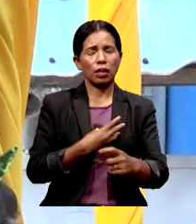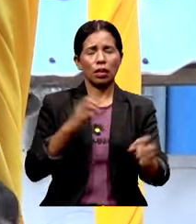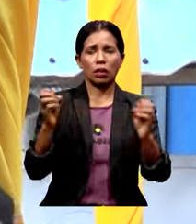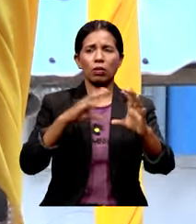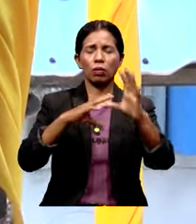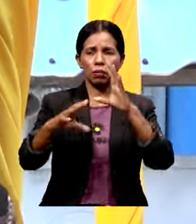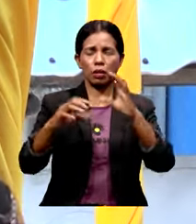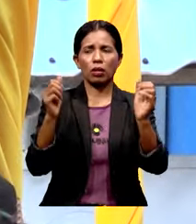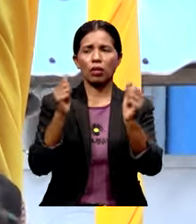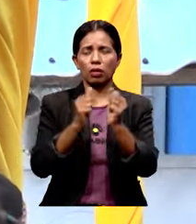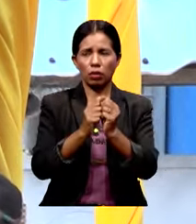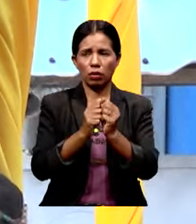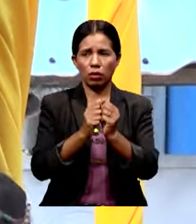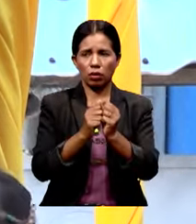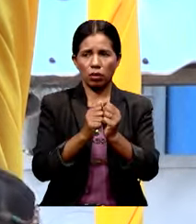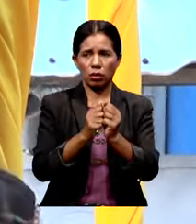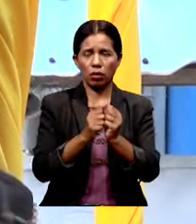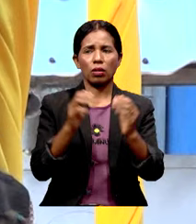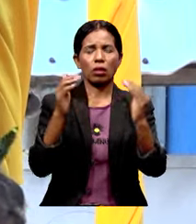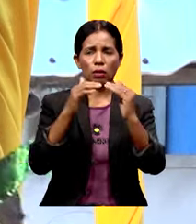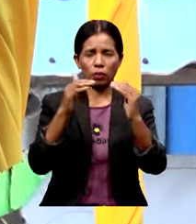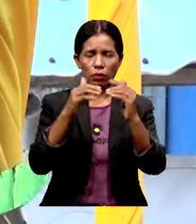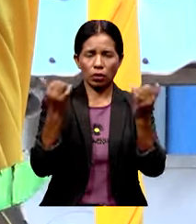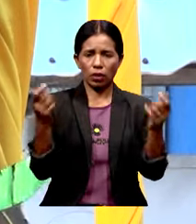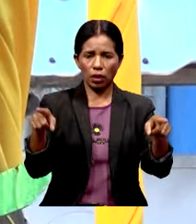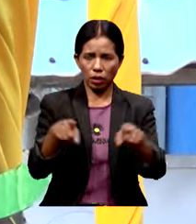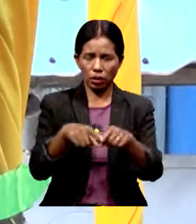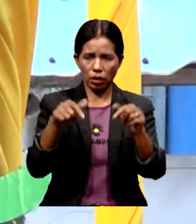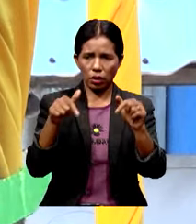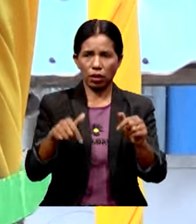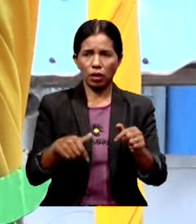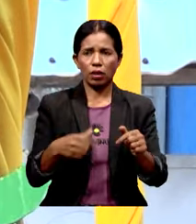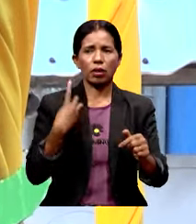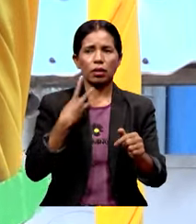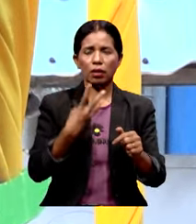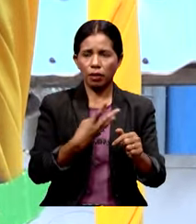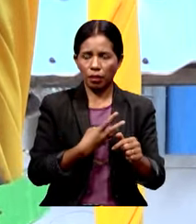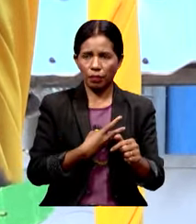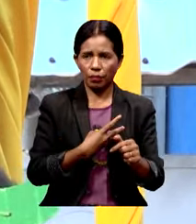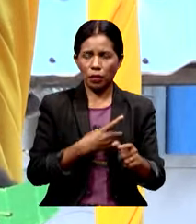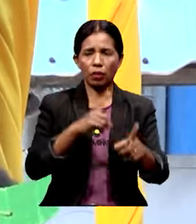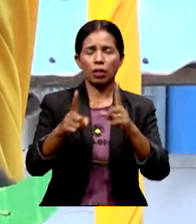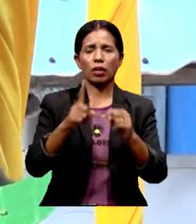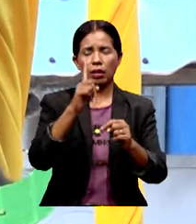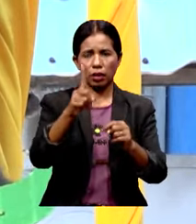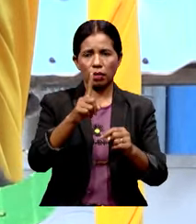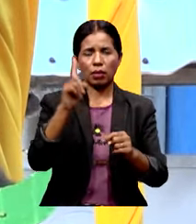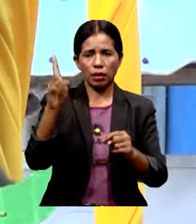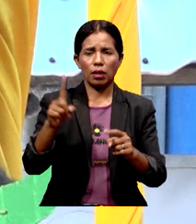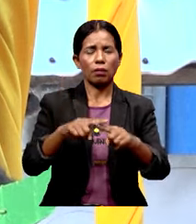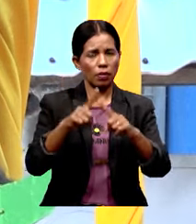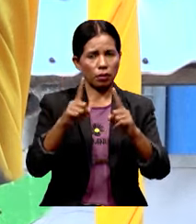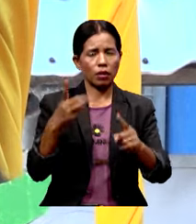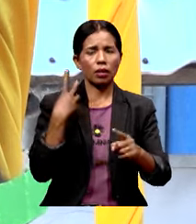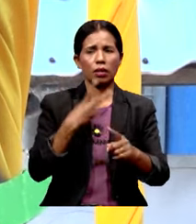malo, laos de talo encontro cidadane sane, debe direto, polia ida ba ida, vai be